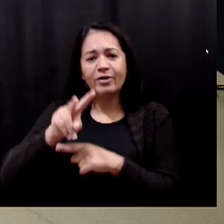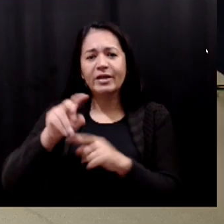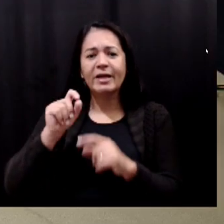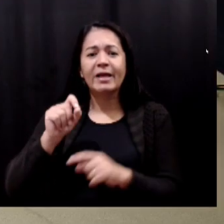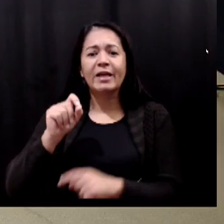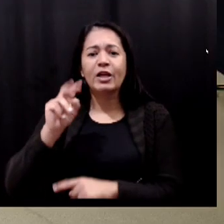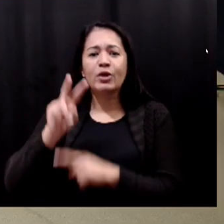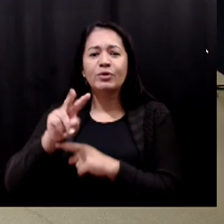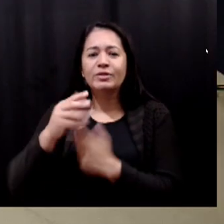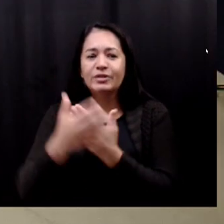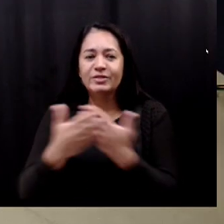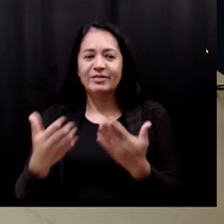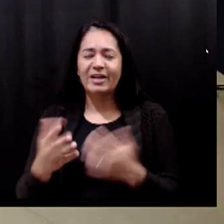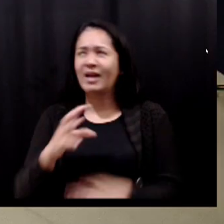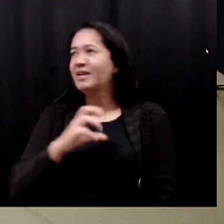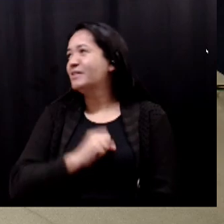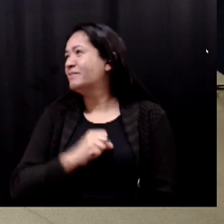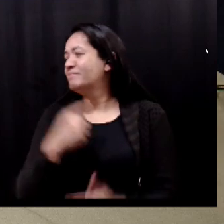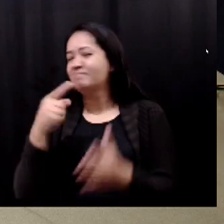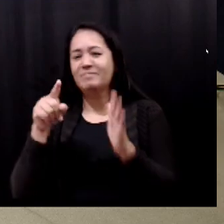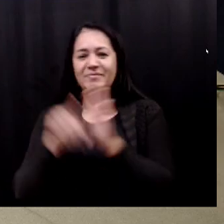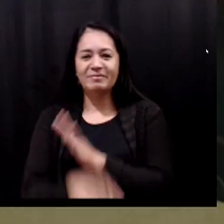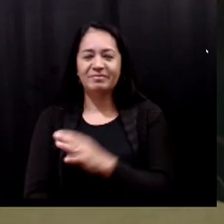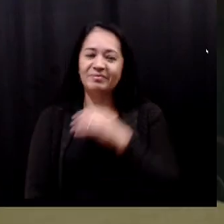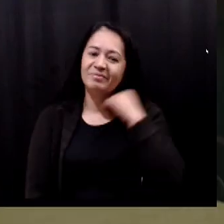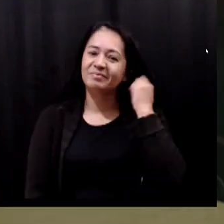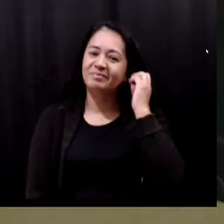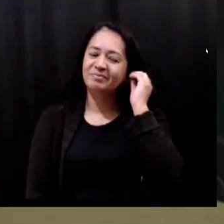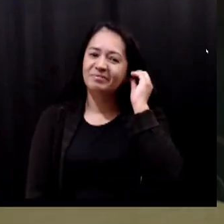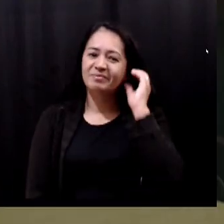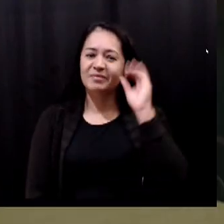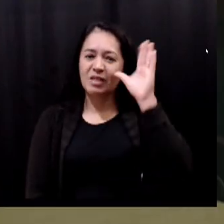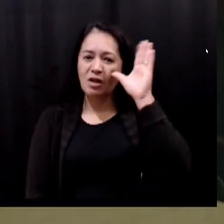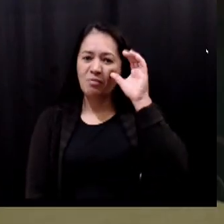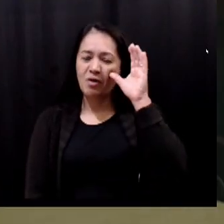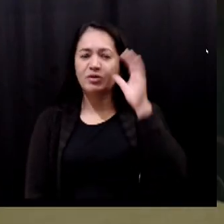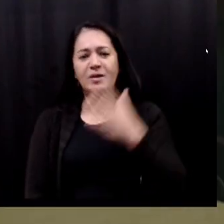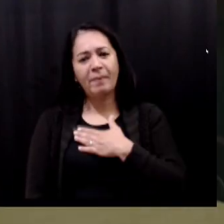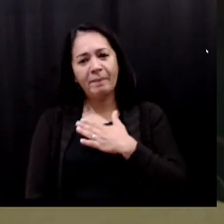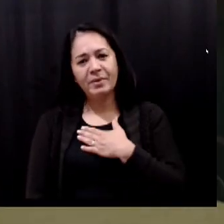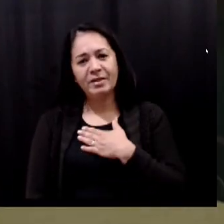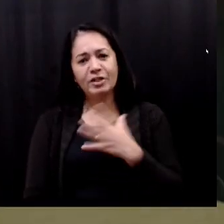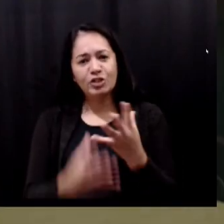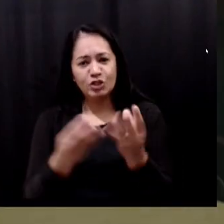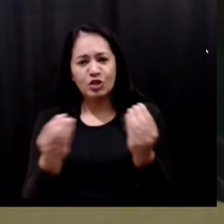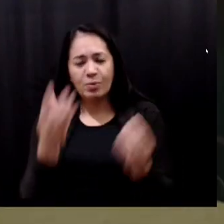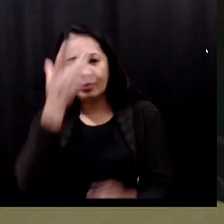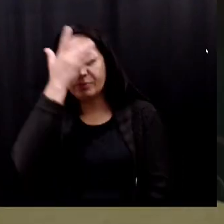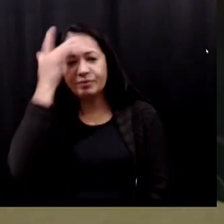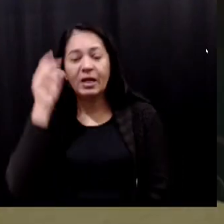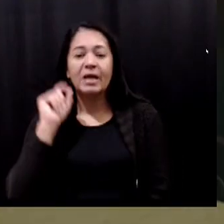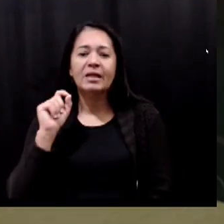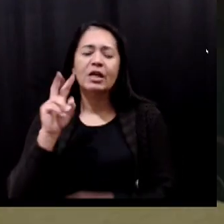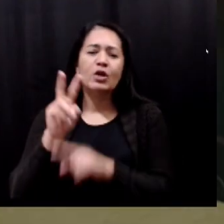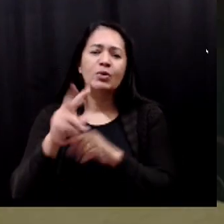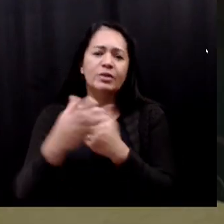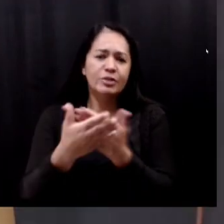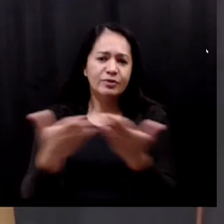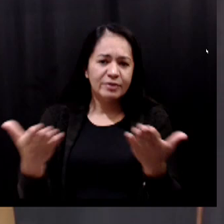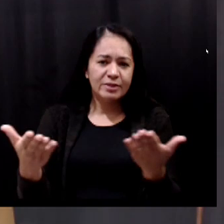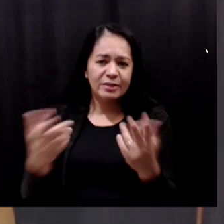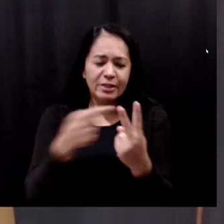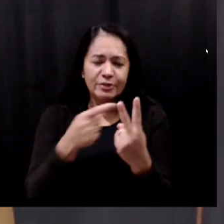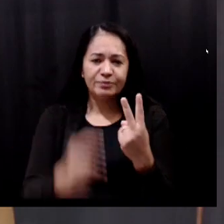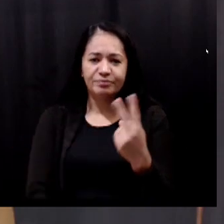essa pergunta. É uma curiosidade minha e de muita gente. Quem é que cuida de vocês? Primeira coisa que,